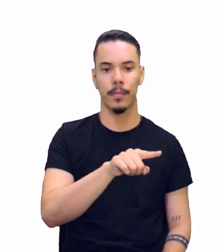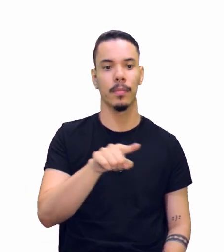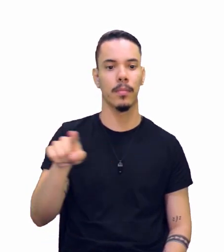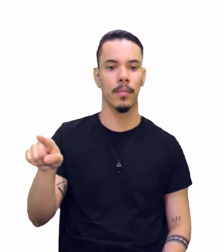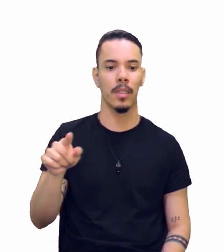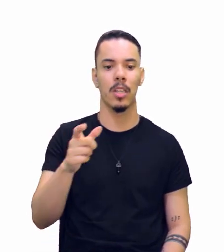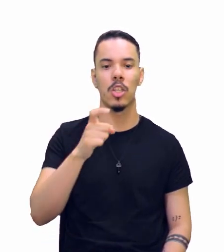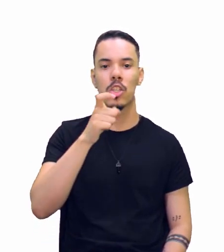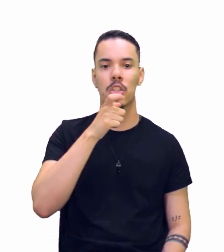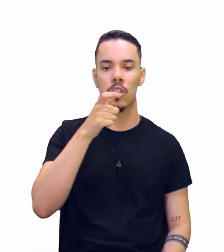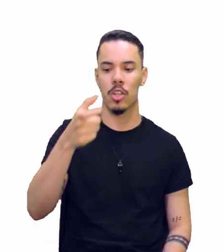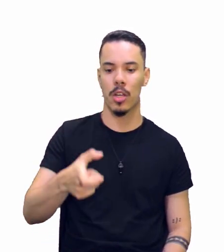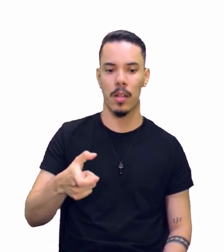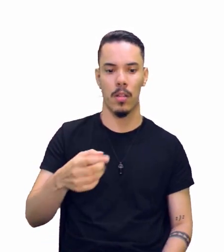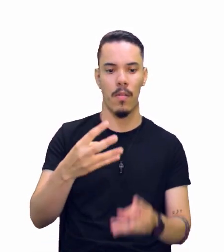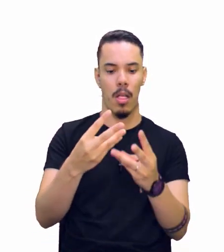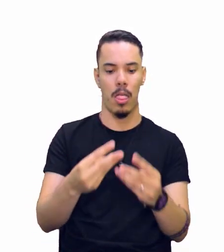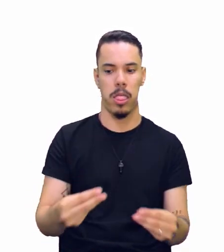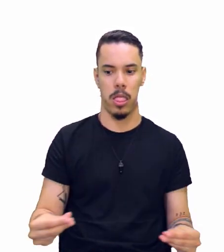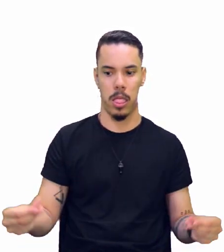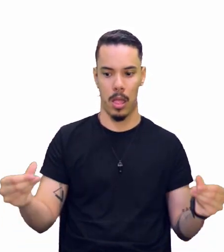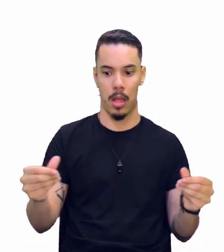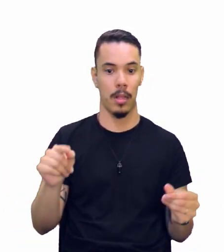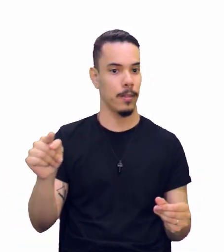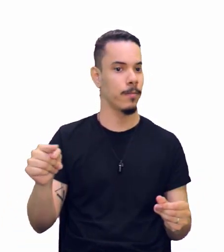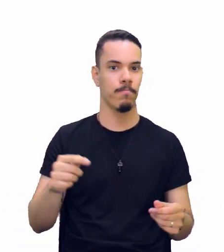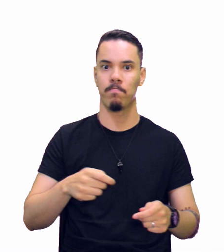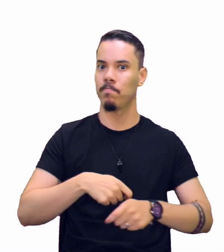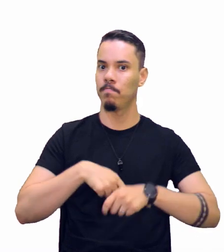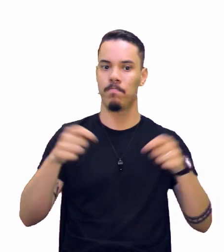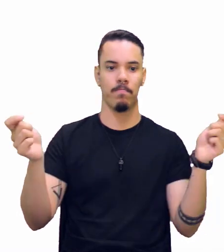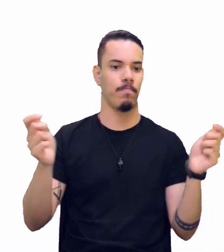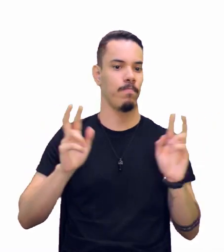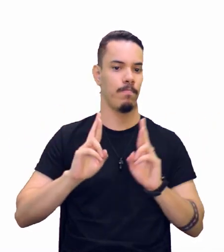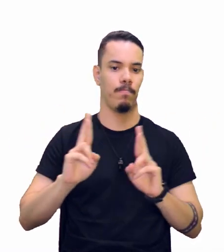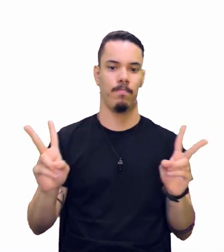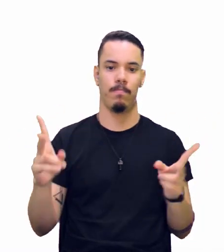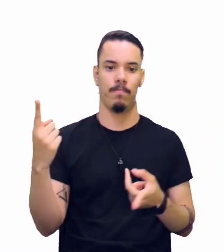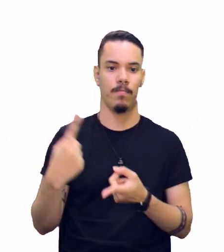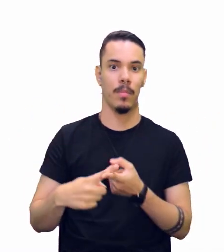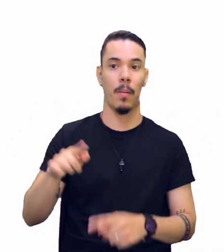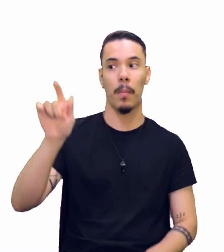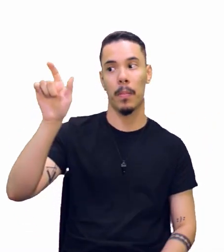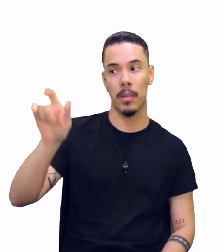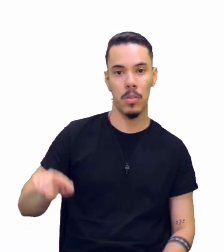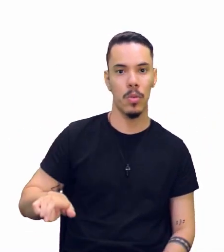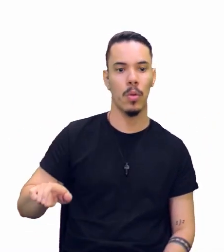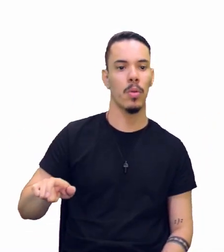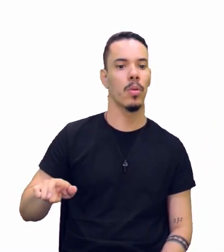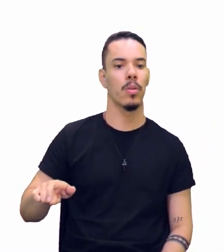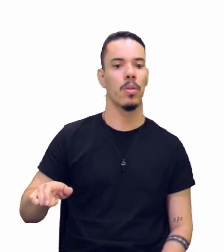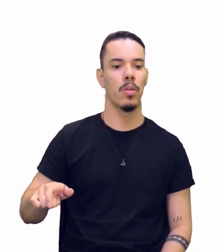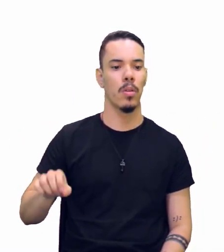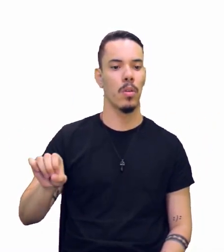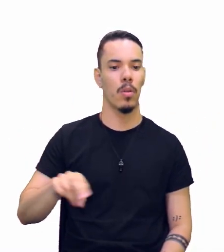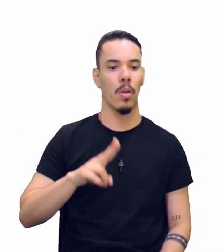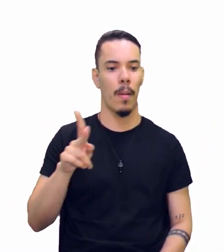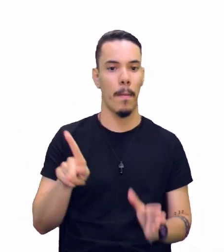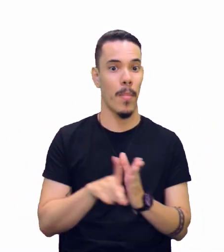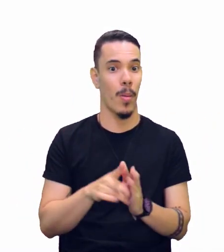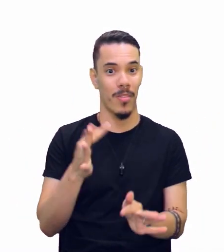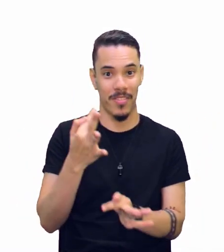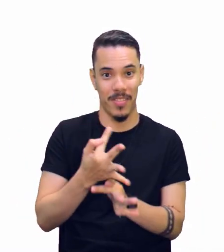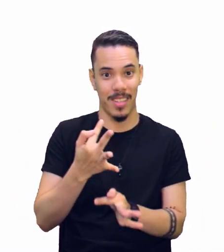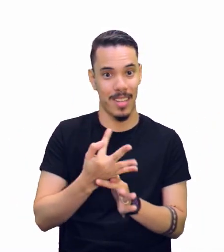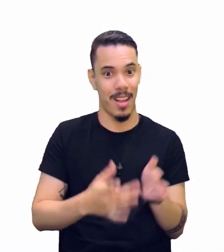esquenta o gelo, ele vai derreter. Isso aqui não tem como ser diferente. Não se trata de uma pessoa, se trata de algo da física,